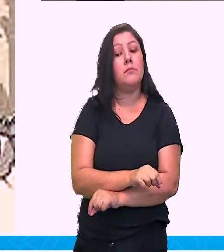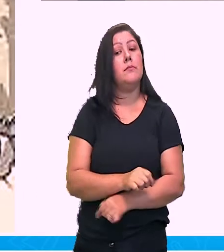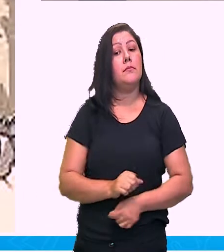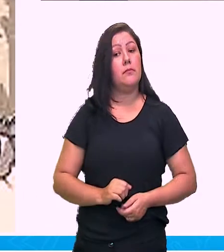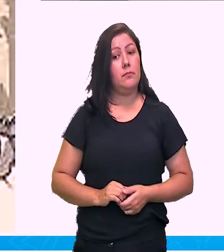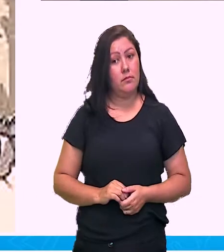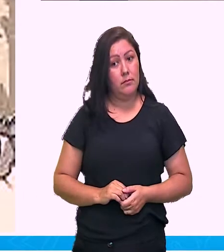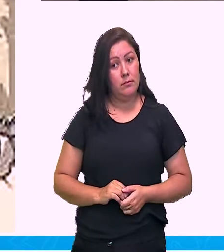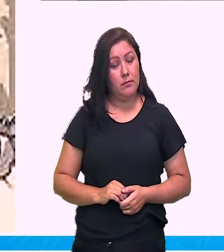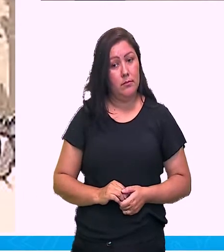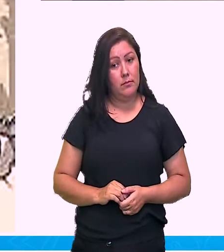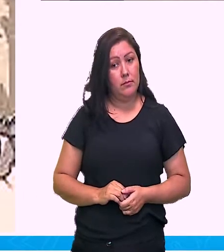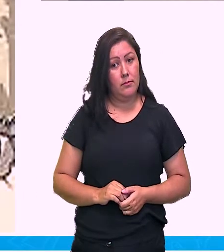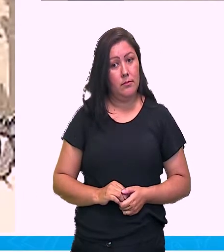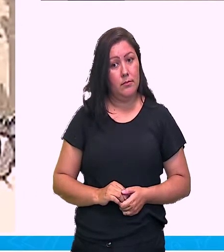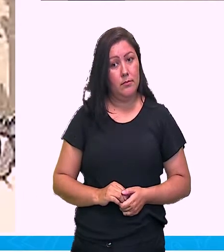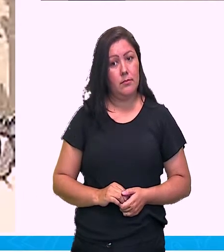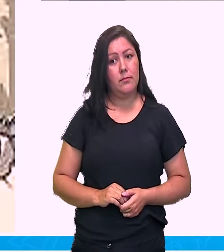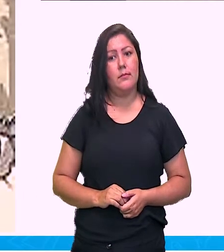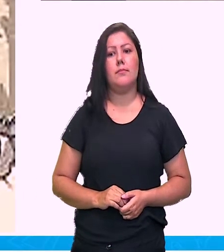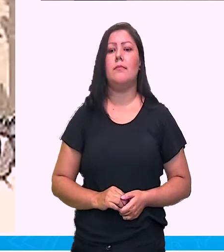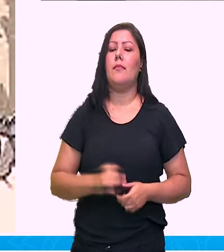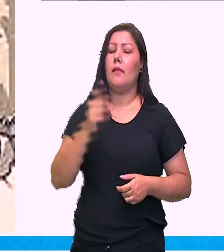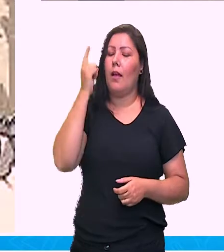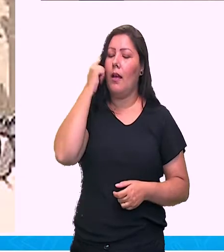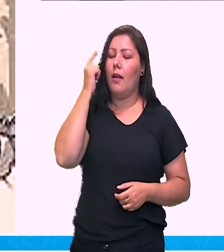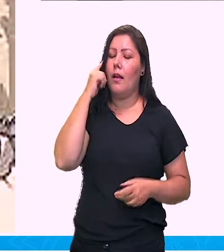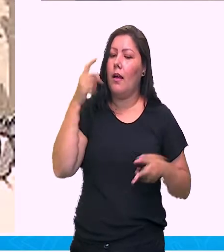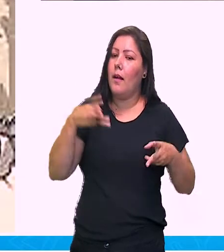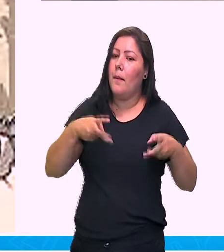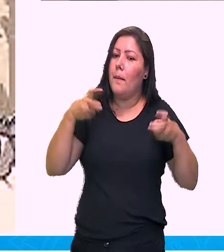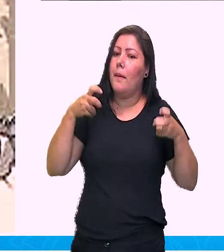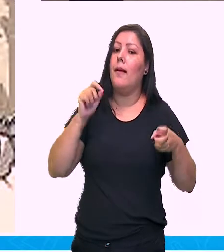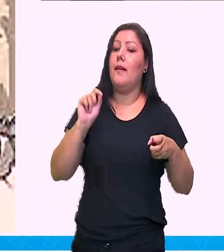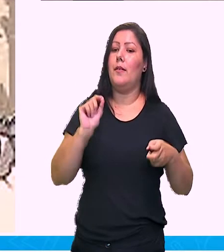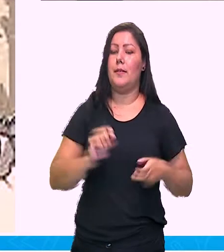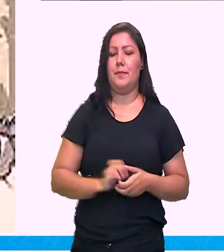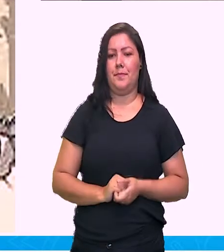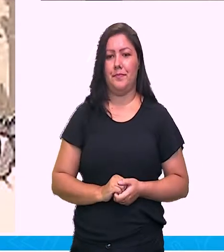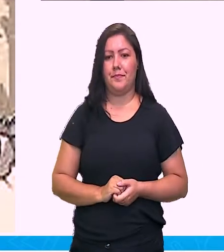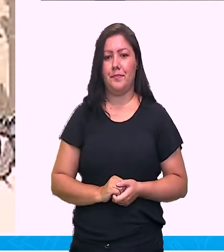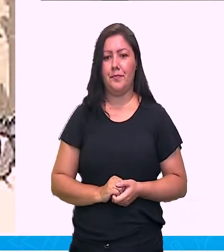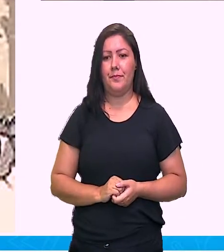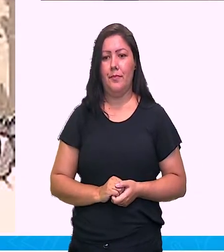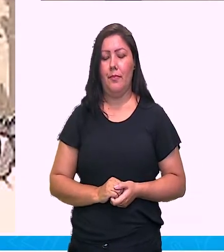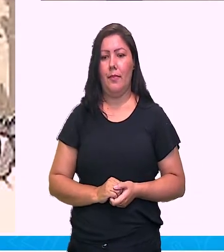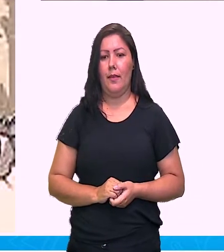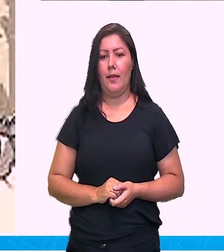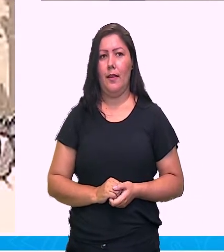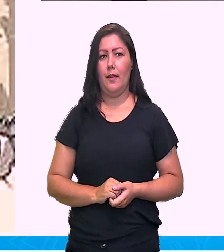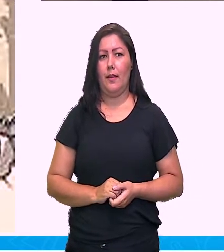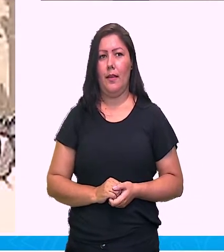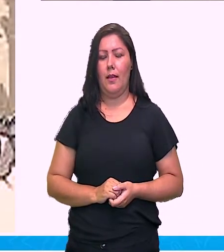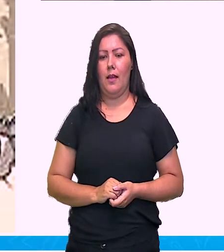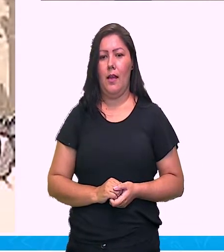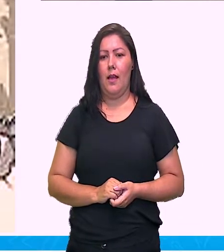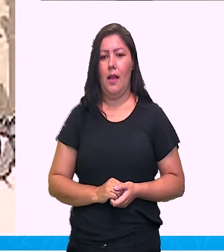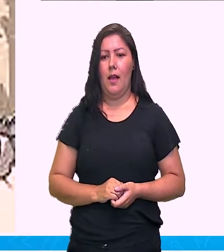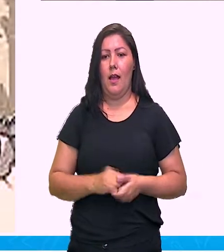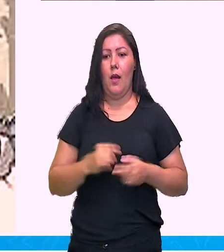Não está trocado? Nós temos que entender o seguinte: o objetivo aqui